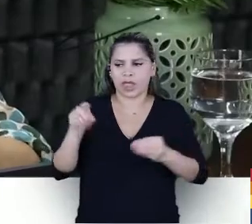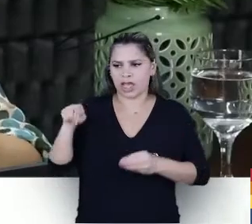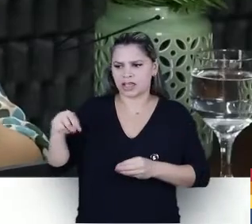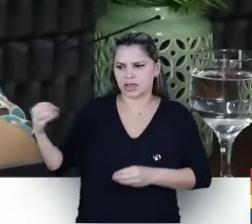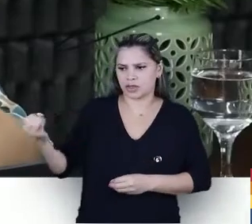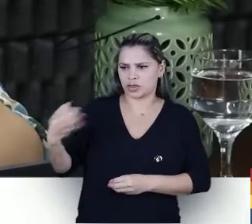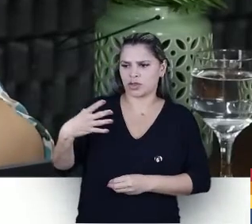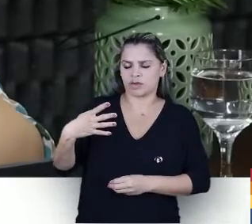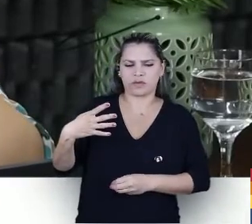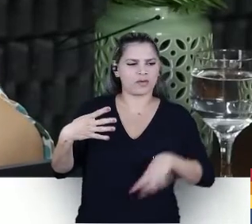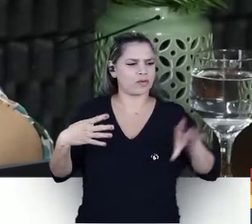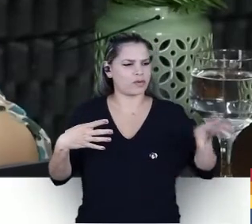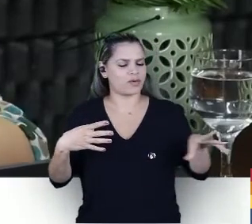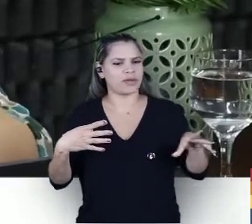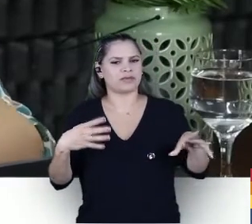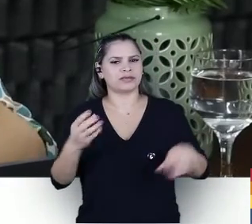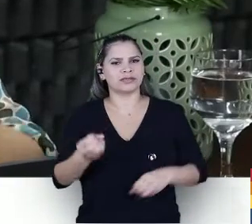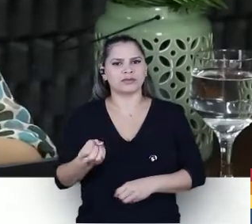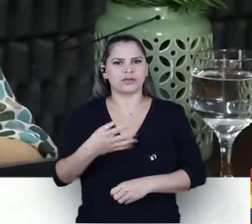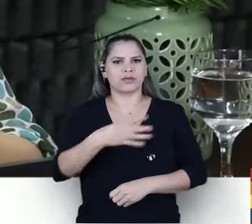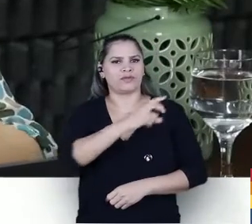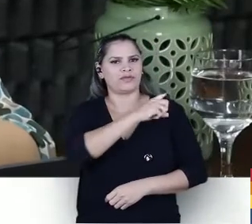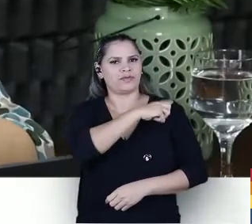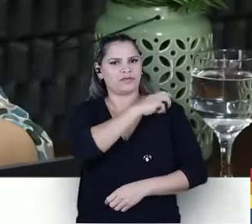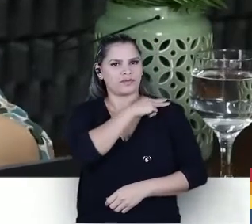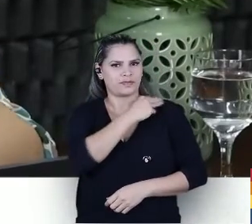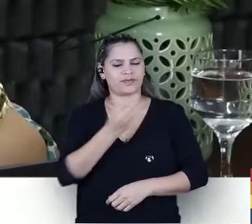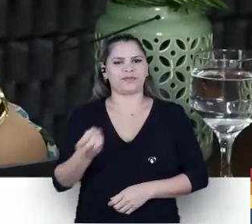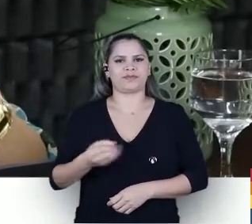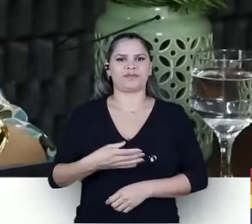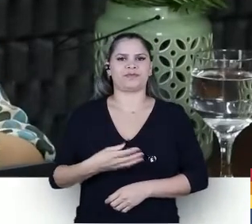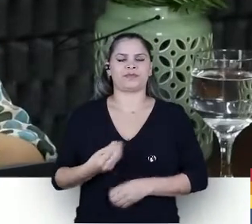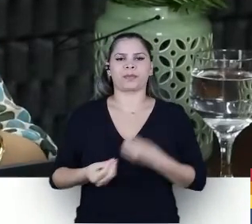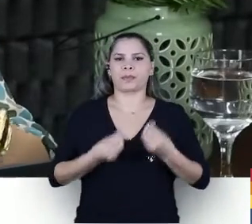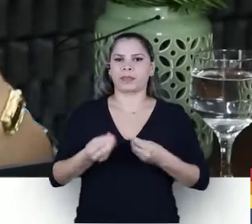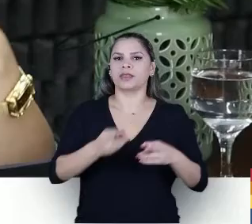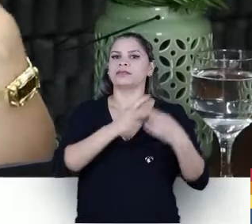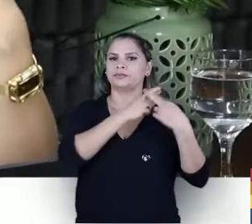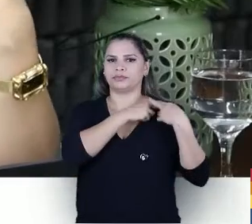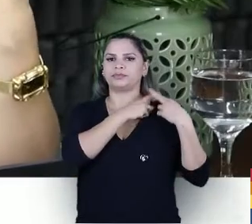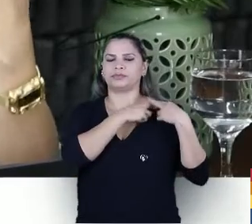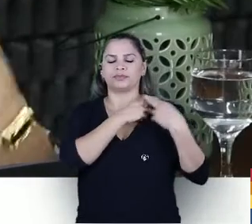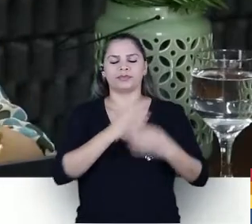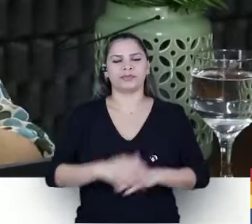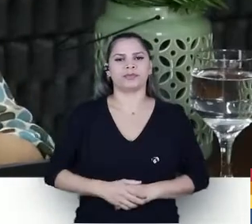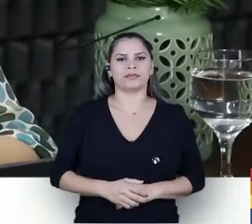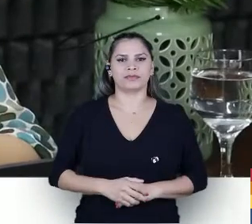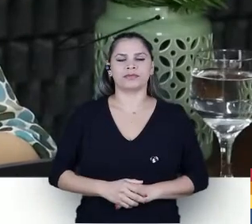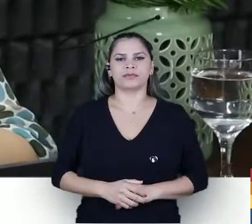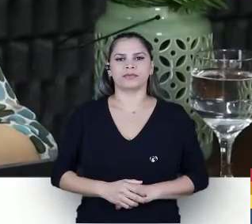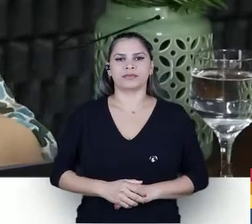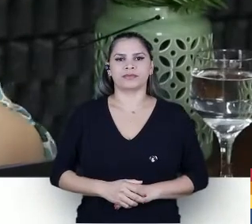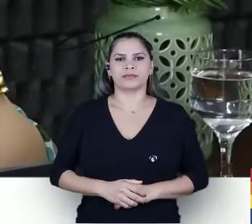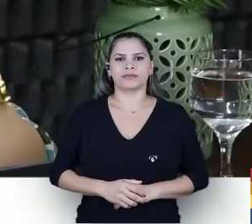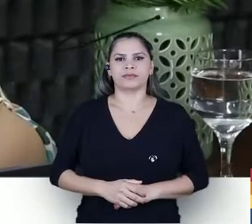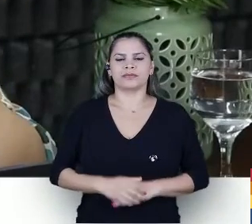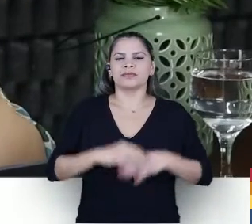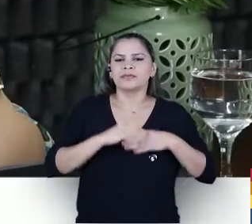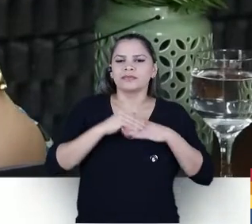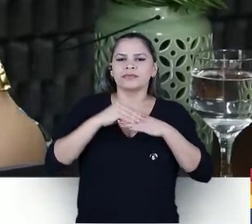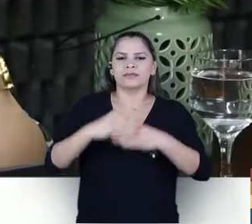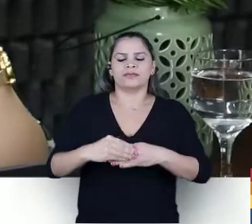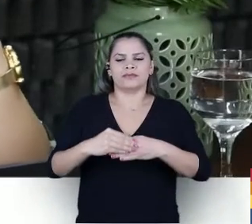portuguesa, né, conciliar esse mundo tão moderno com esse novo ensino médio